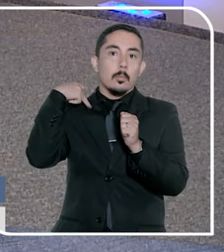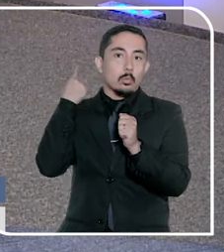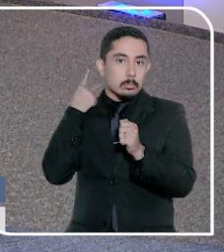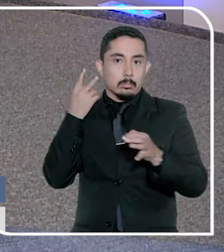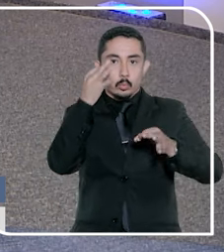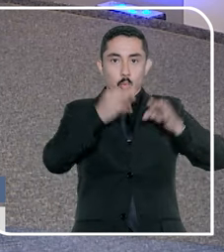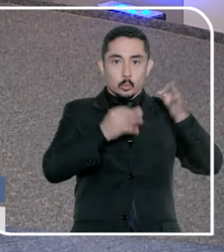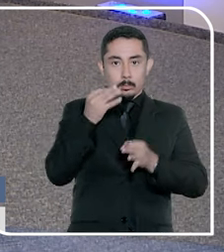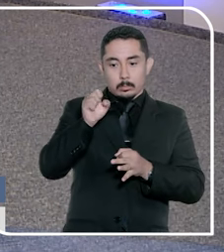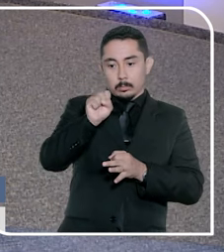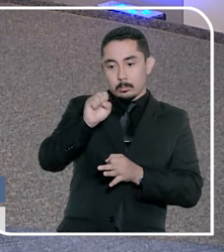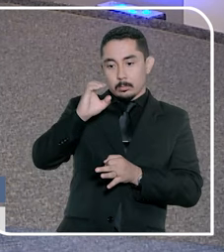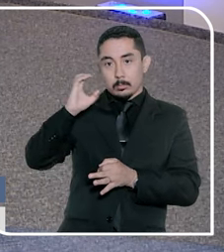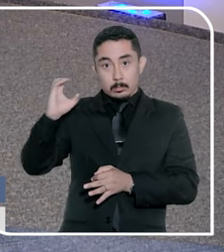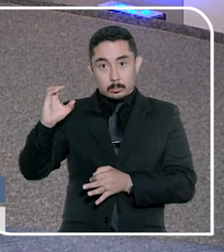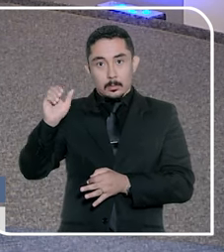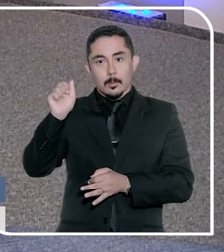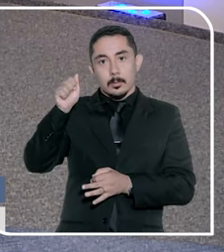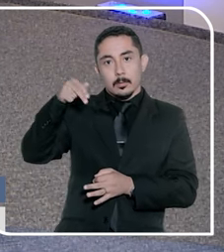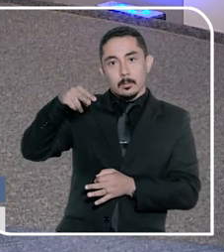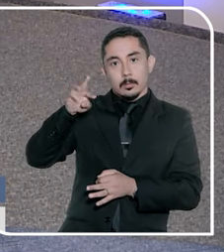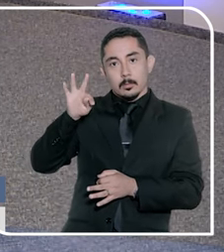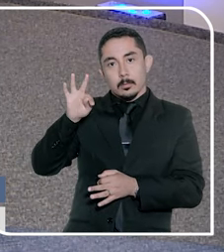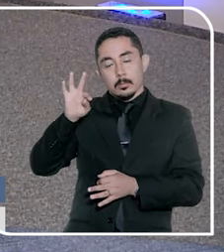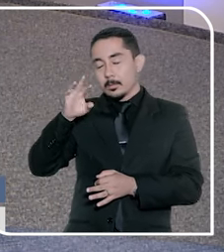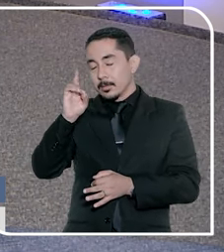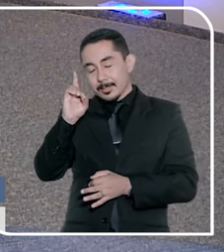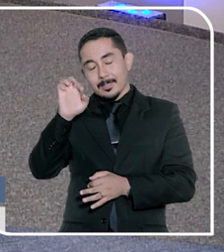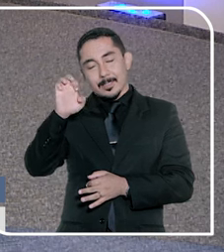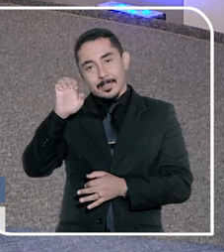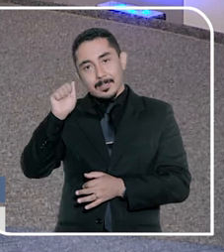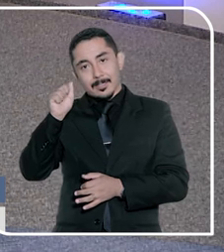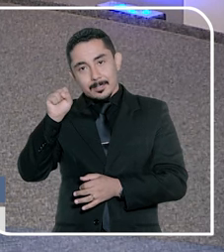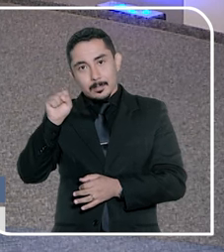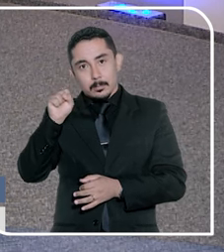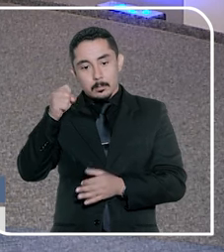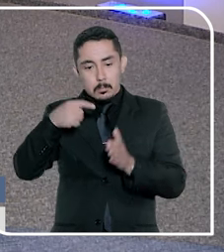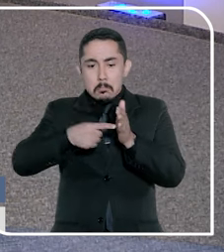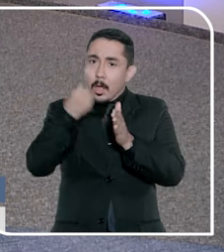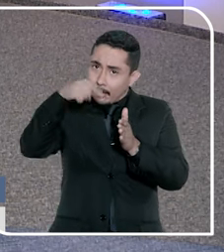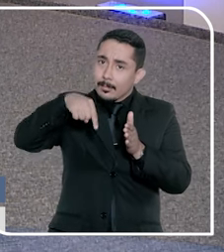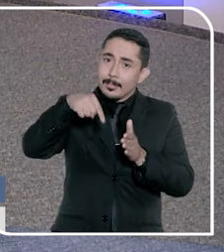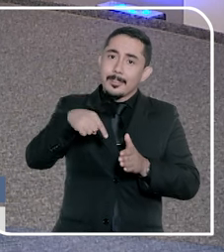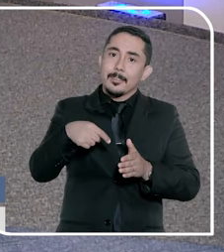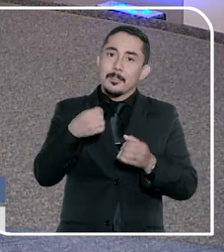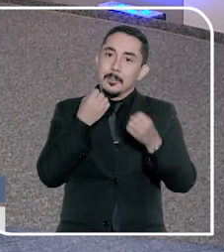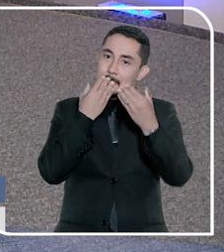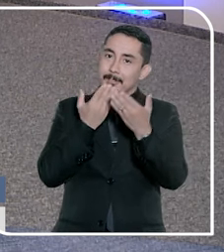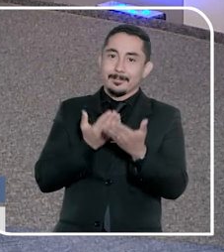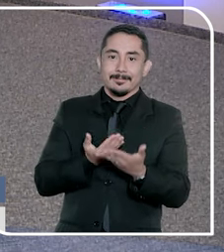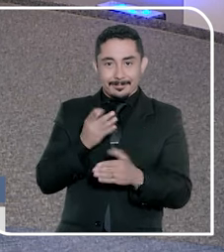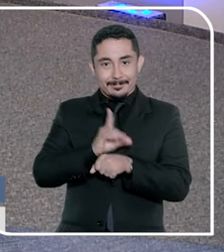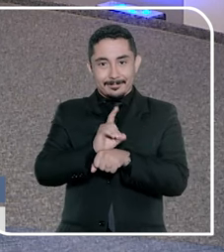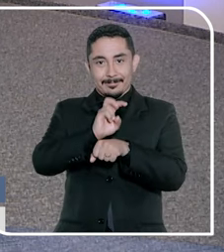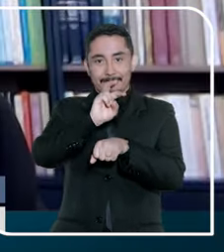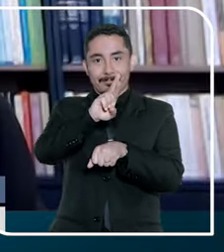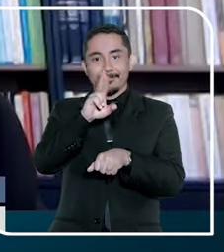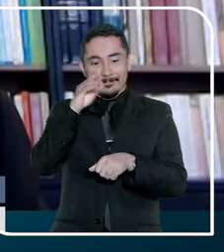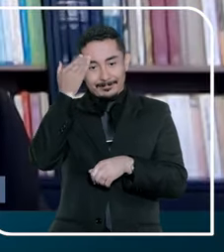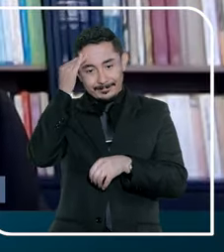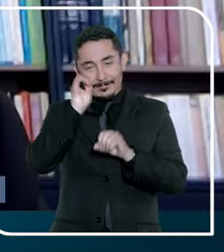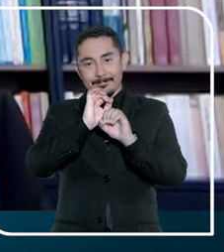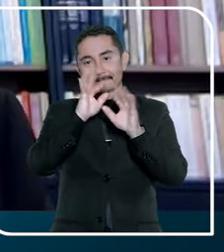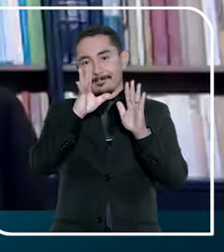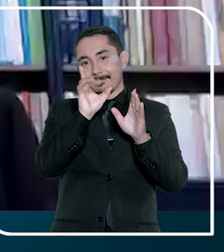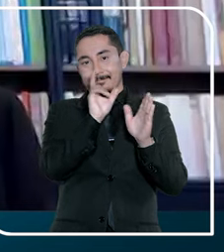Catarina Andreas aisle pela primeira vez aqui muito bem-vindo D andras ao entender direito